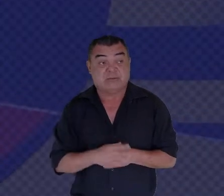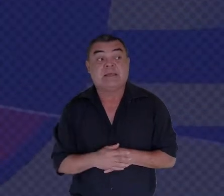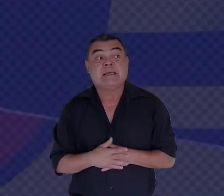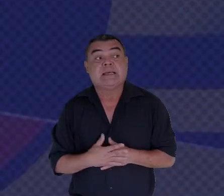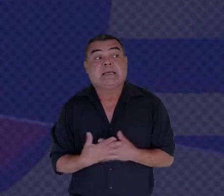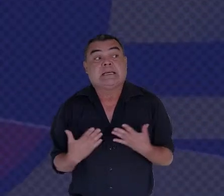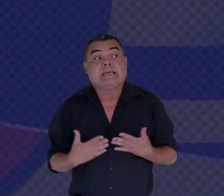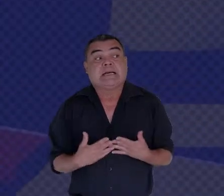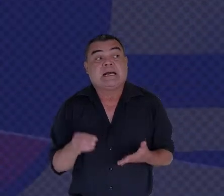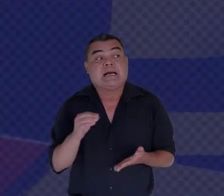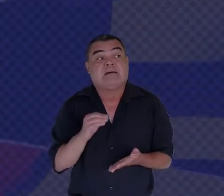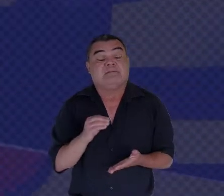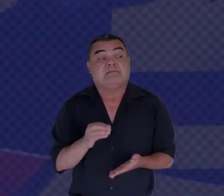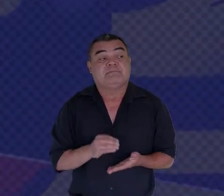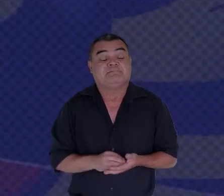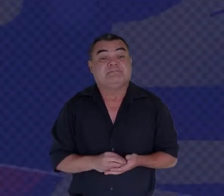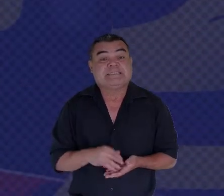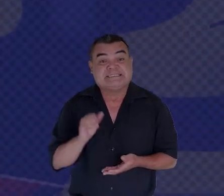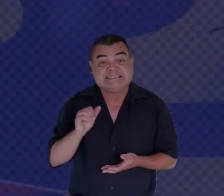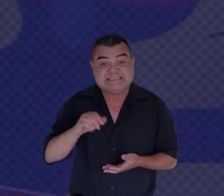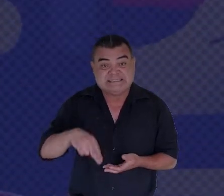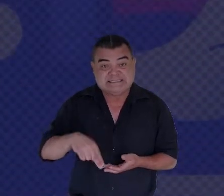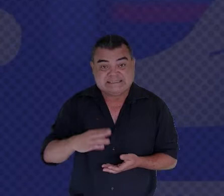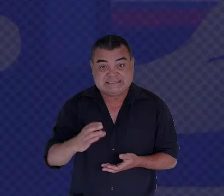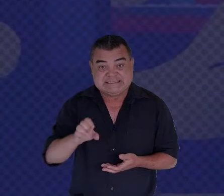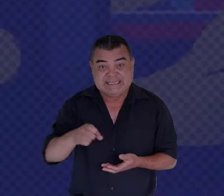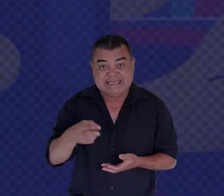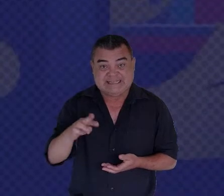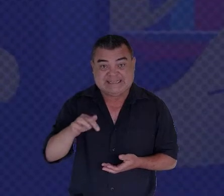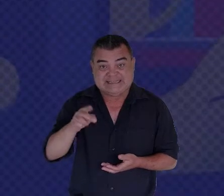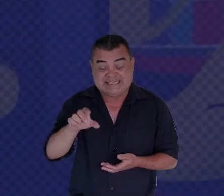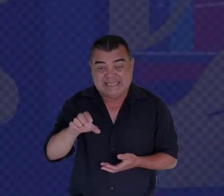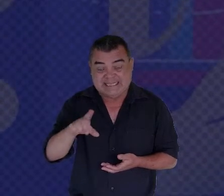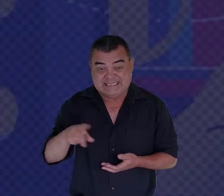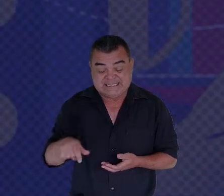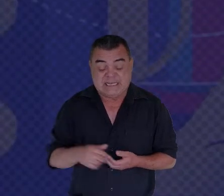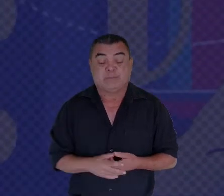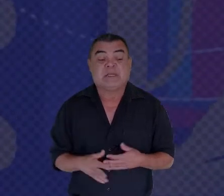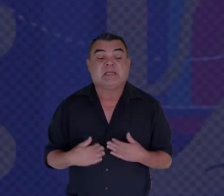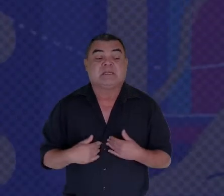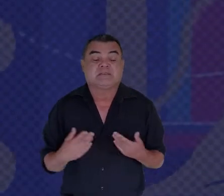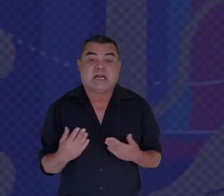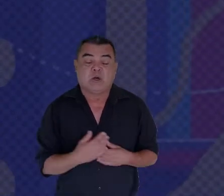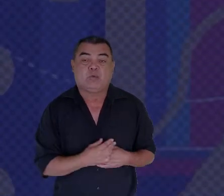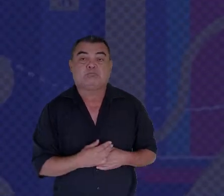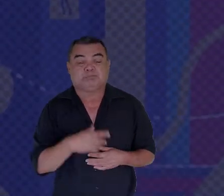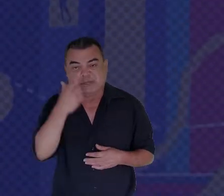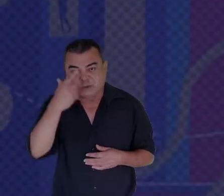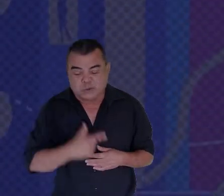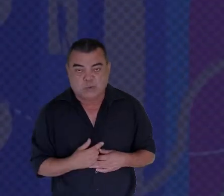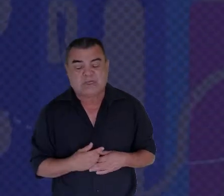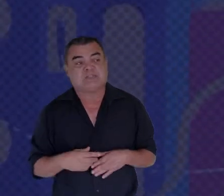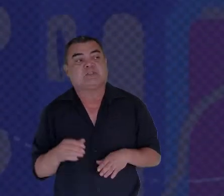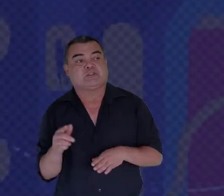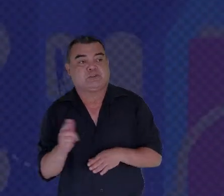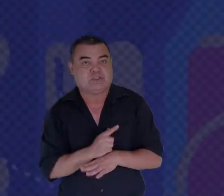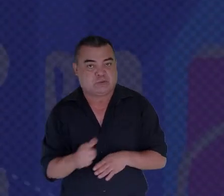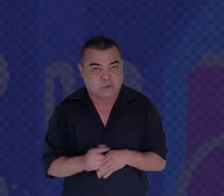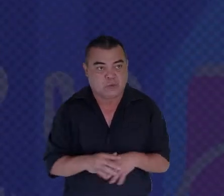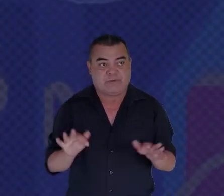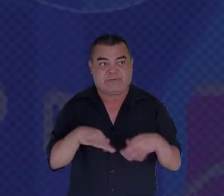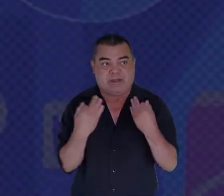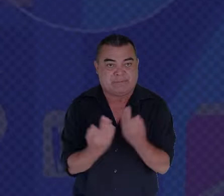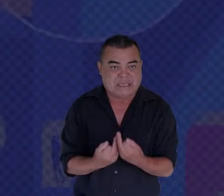essa a incerteza decisória que hoje nós enfrentamos não só como indivíduos como gestores como líderes como famílias